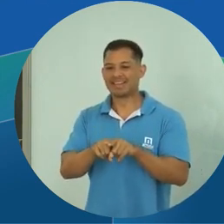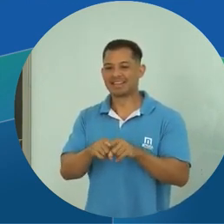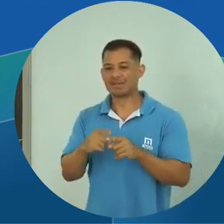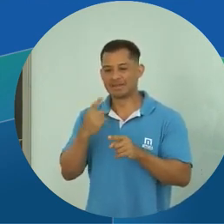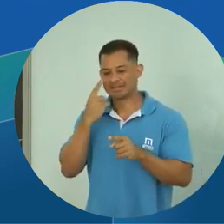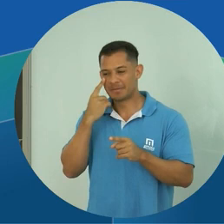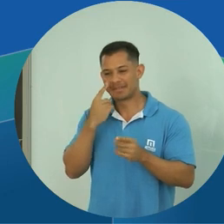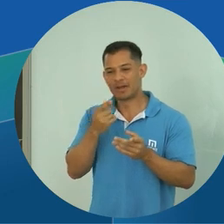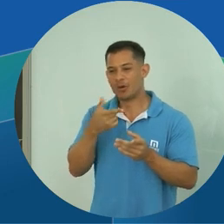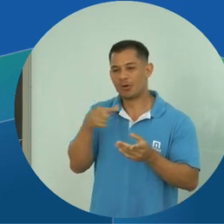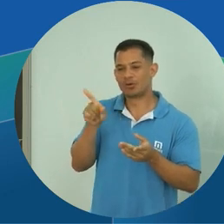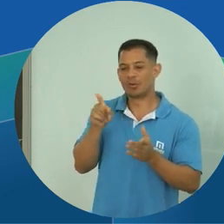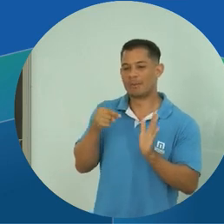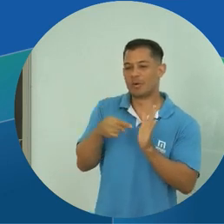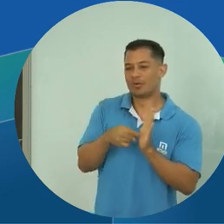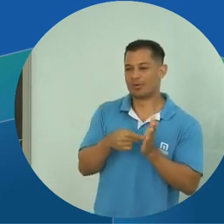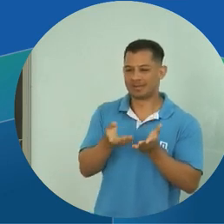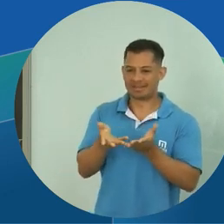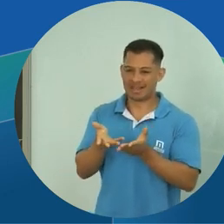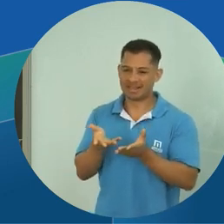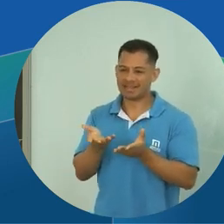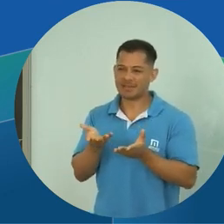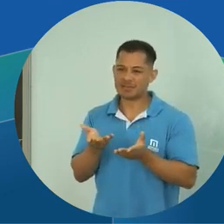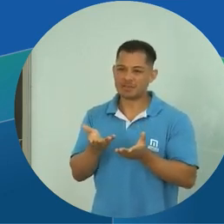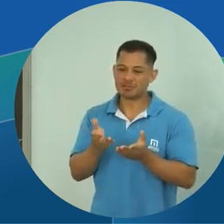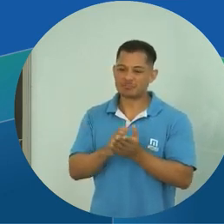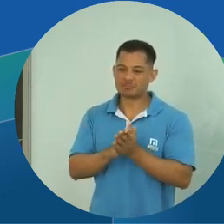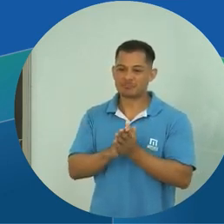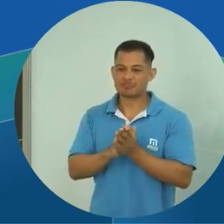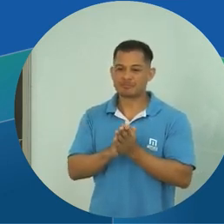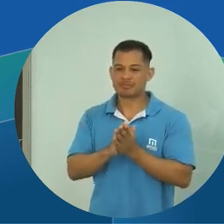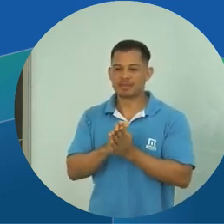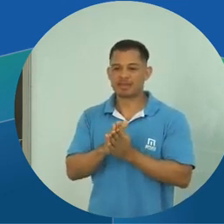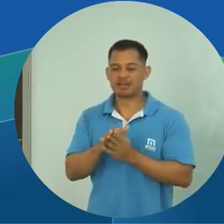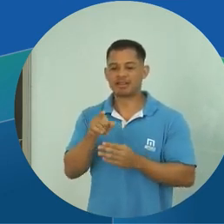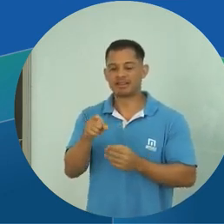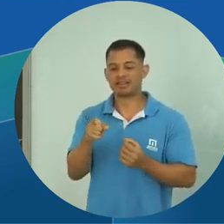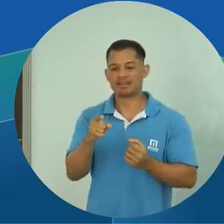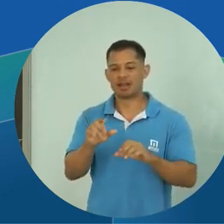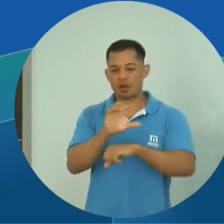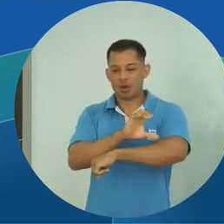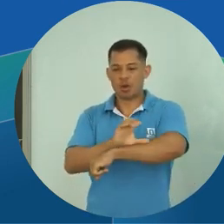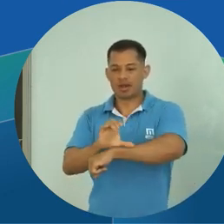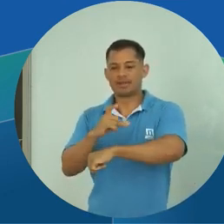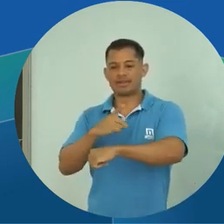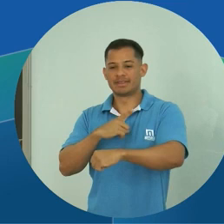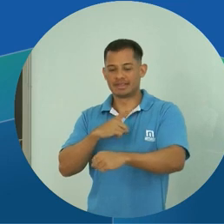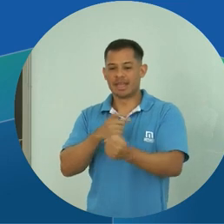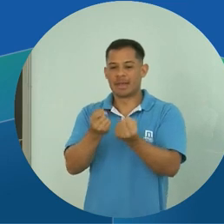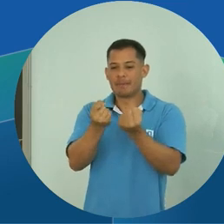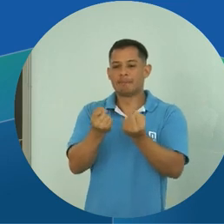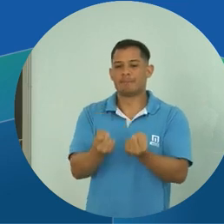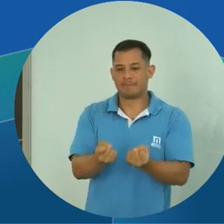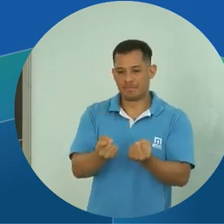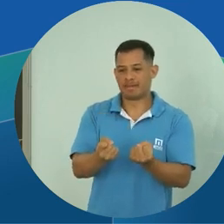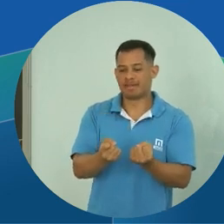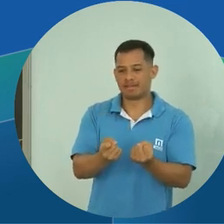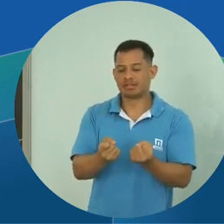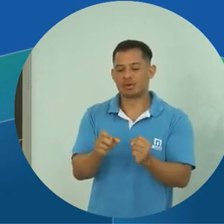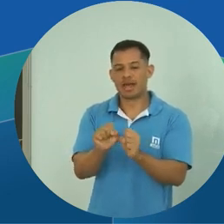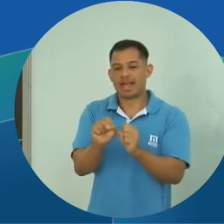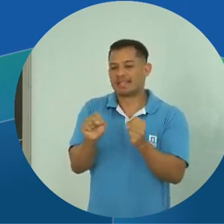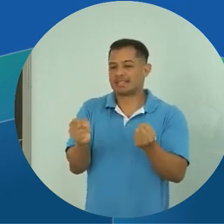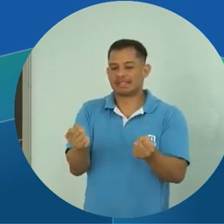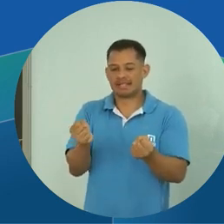tratar. Trabalhabilidade, um concreto que tem peso, uma resistência não muito